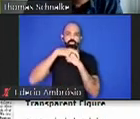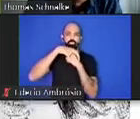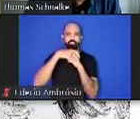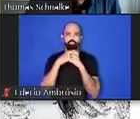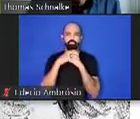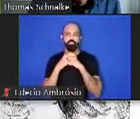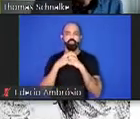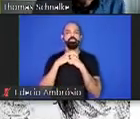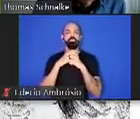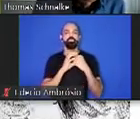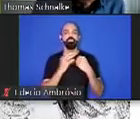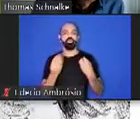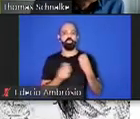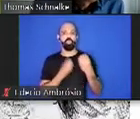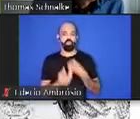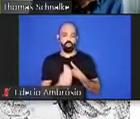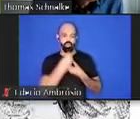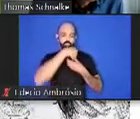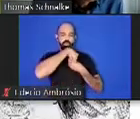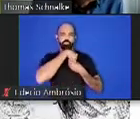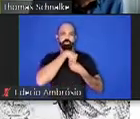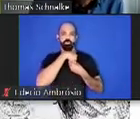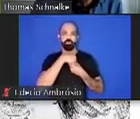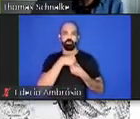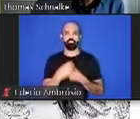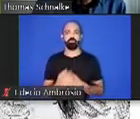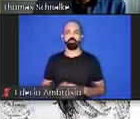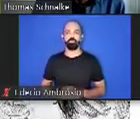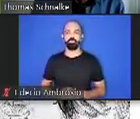que elas consistem nesse cadáver.